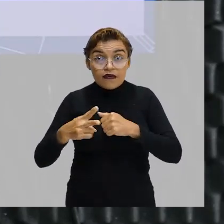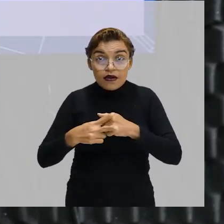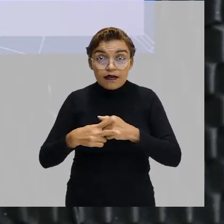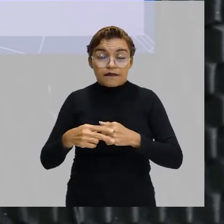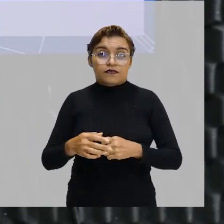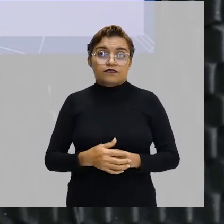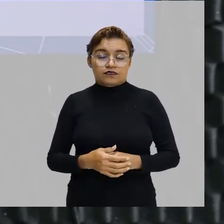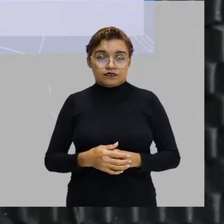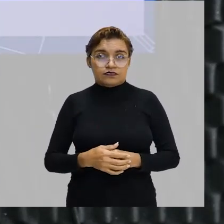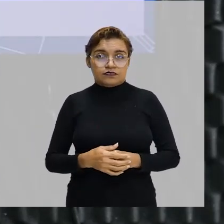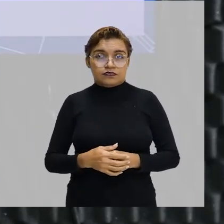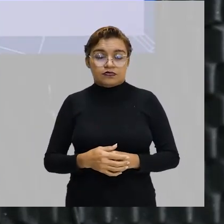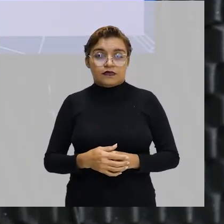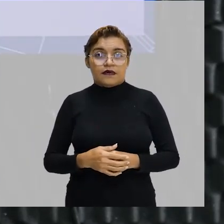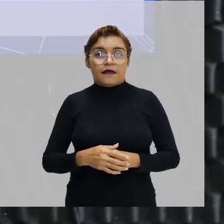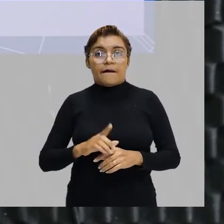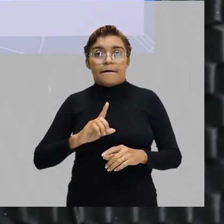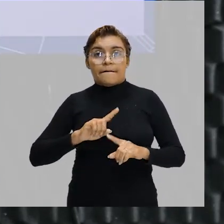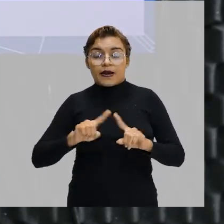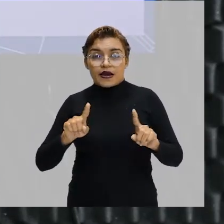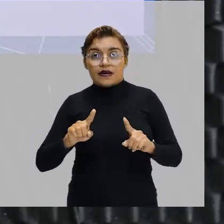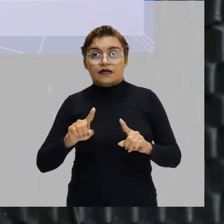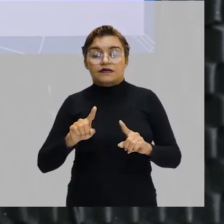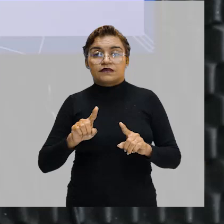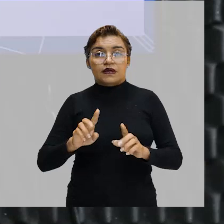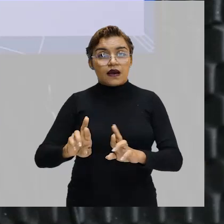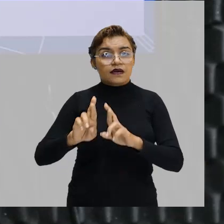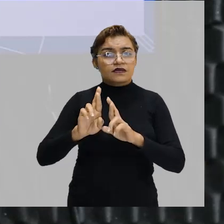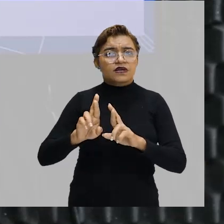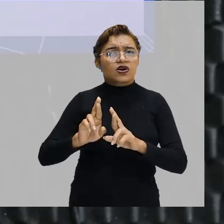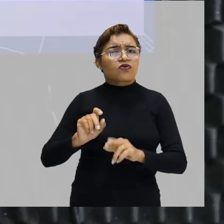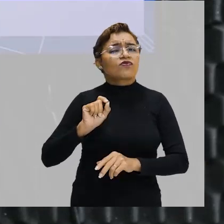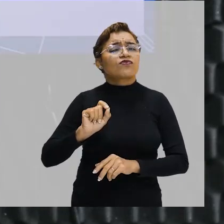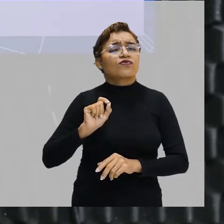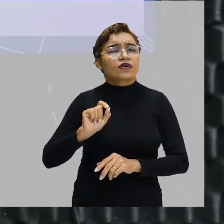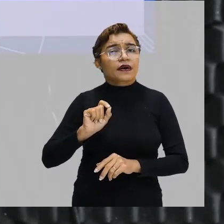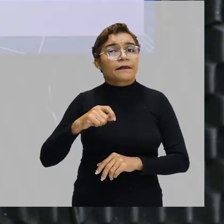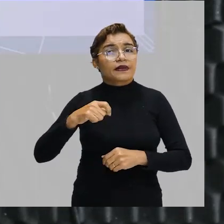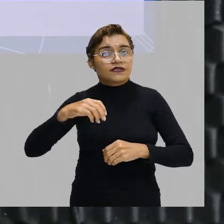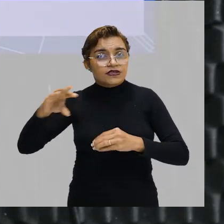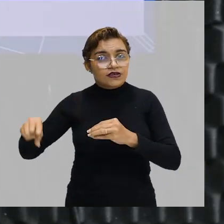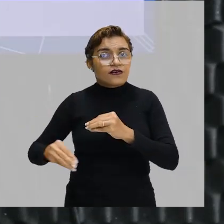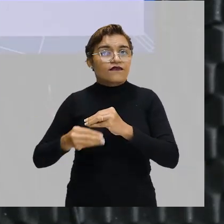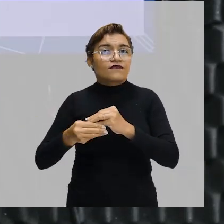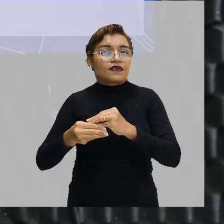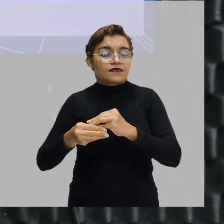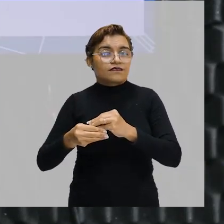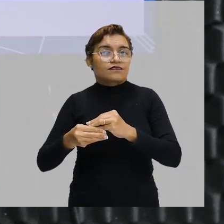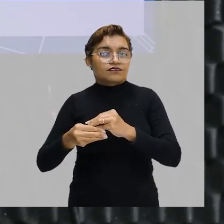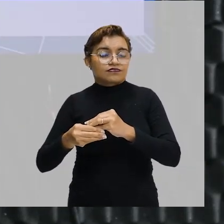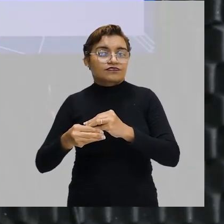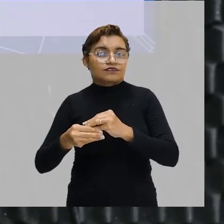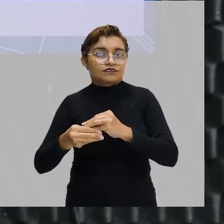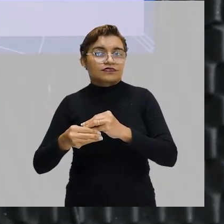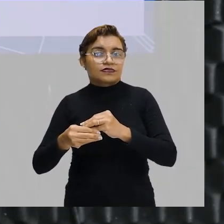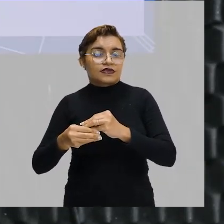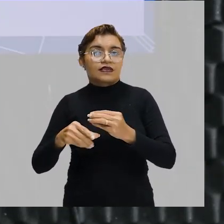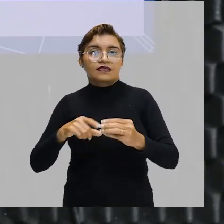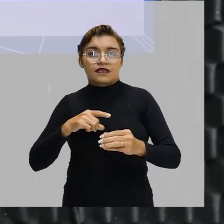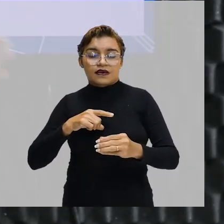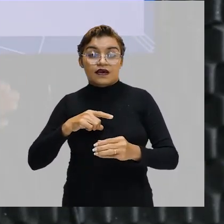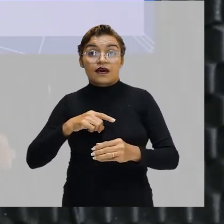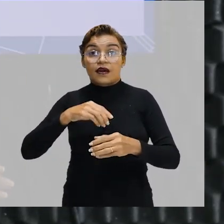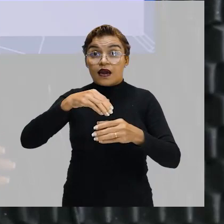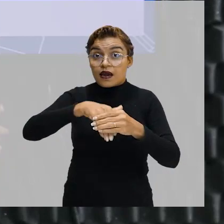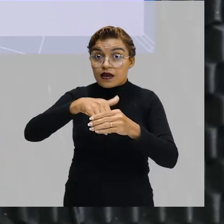anseiam, está faltando algo nesta oração. Um complemento verbal. Então, que haja uma